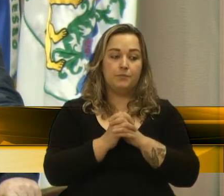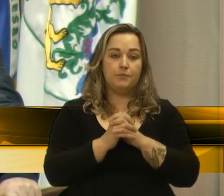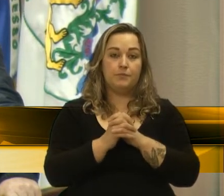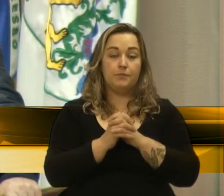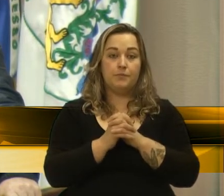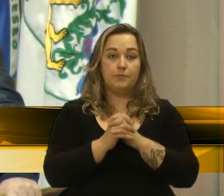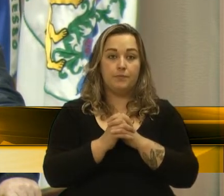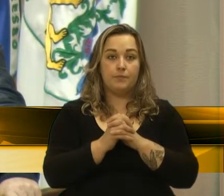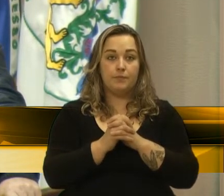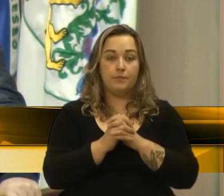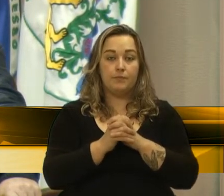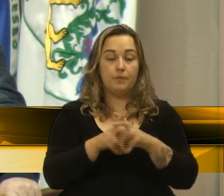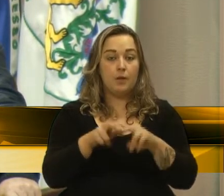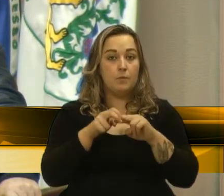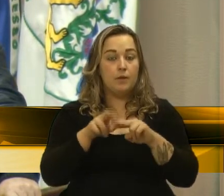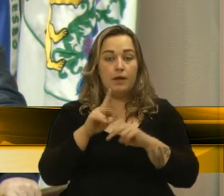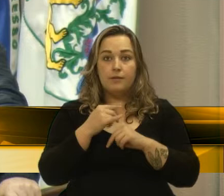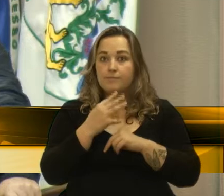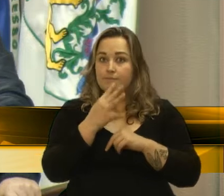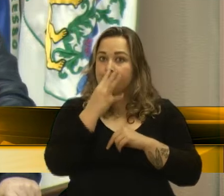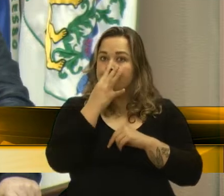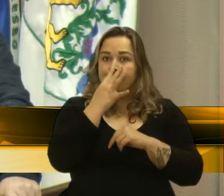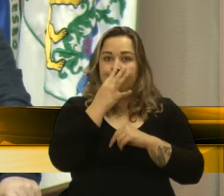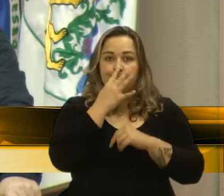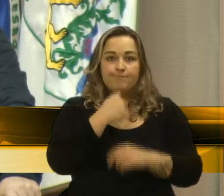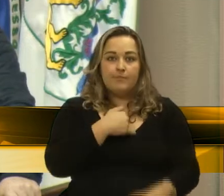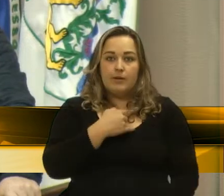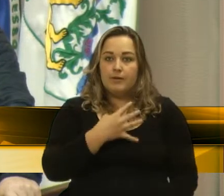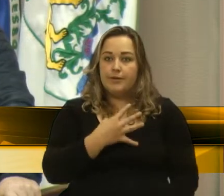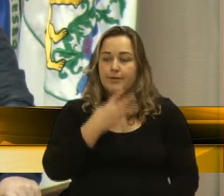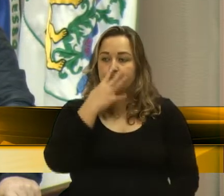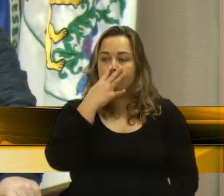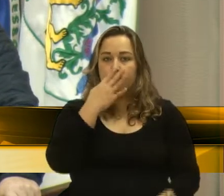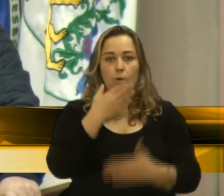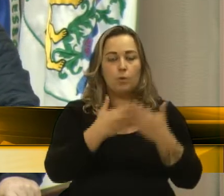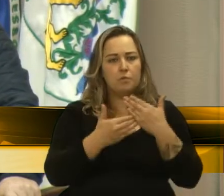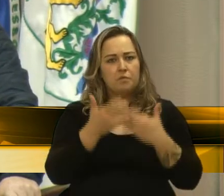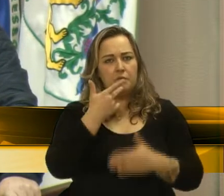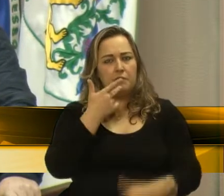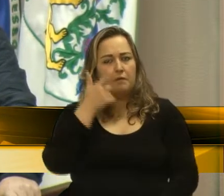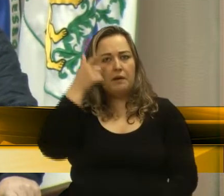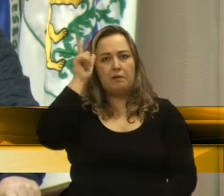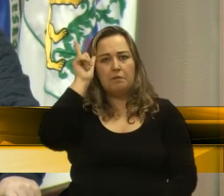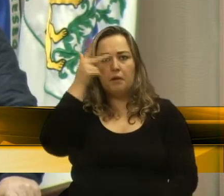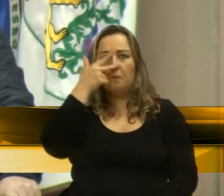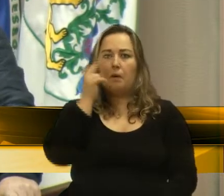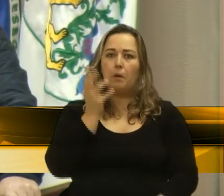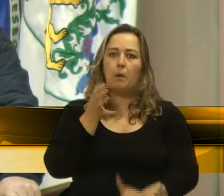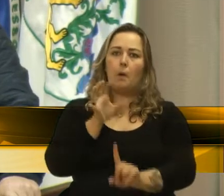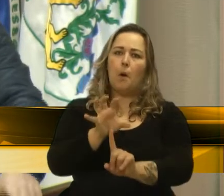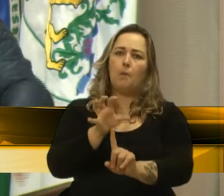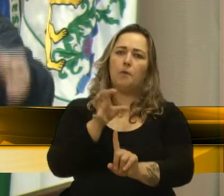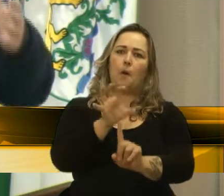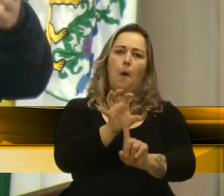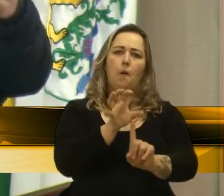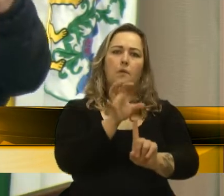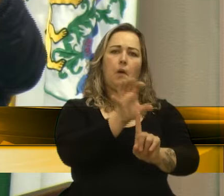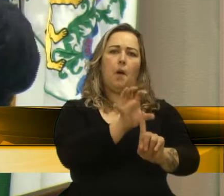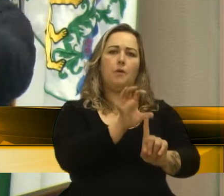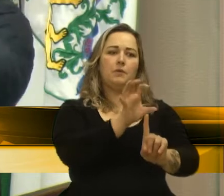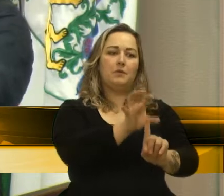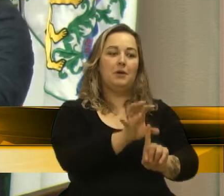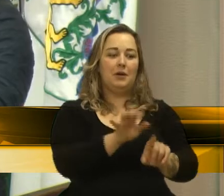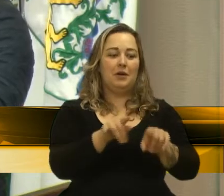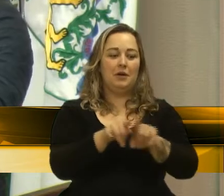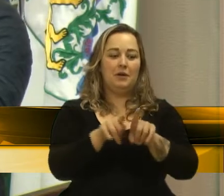É impressionante. Parece que tudo aquilo que a gente falava aqui é contrassenso, é oposição, mas veio alguém lá do